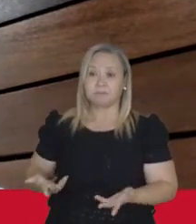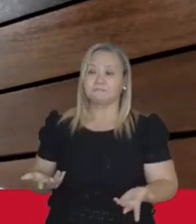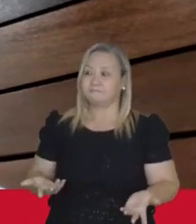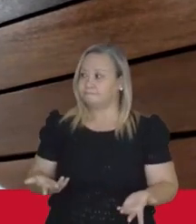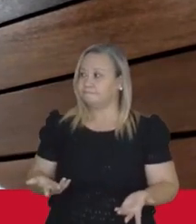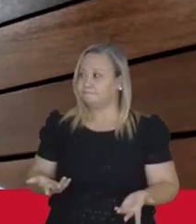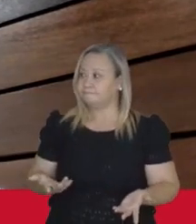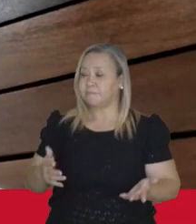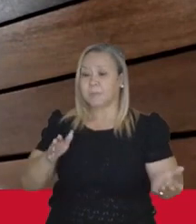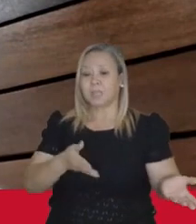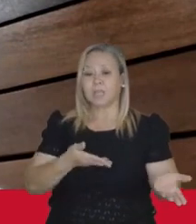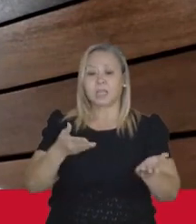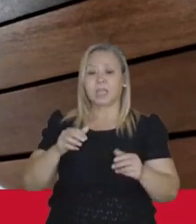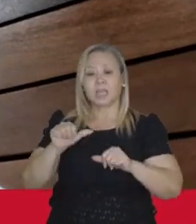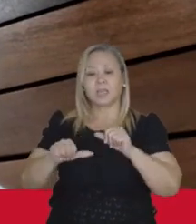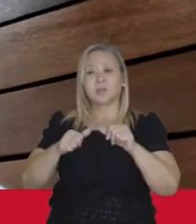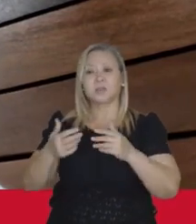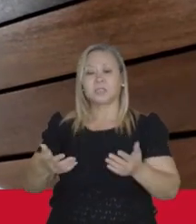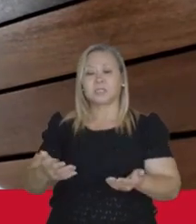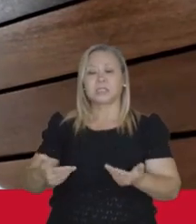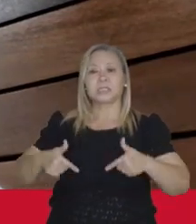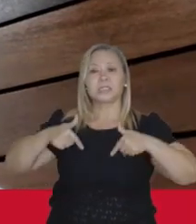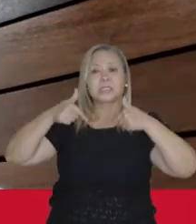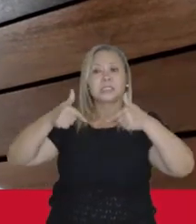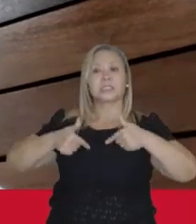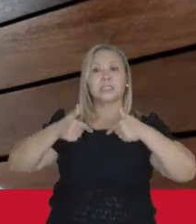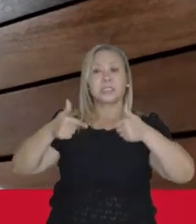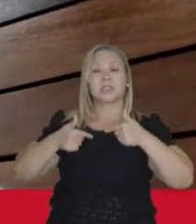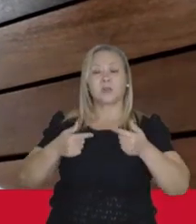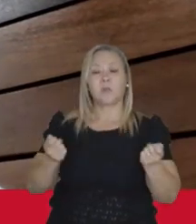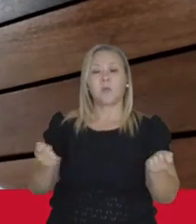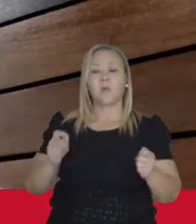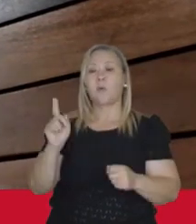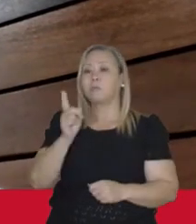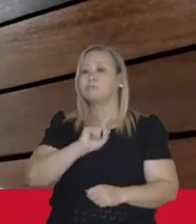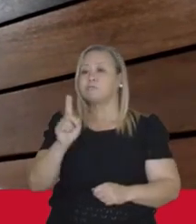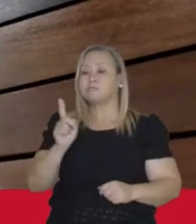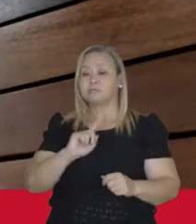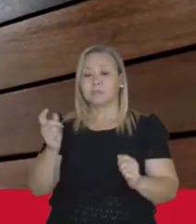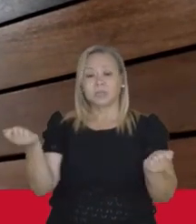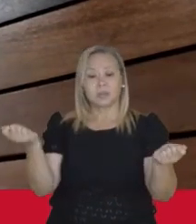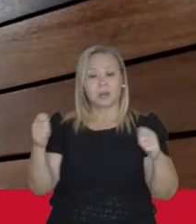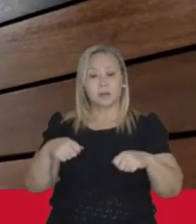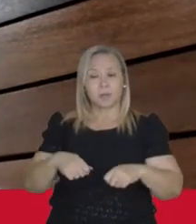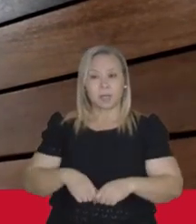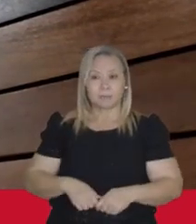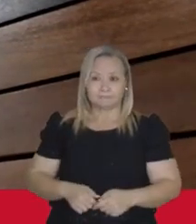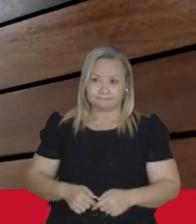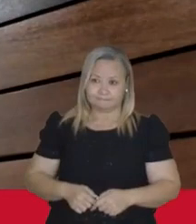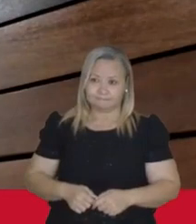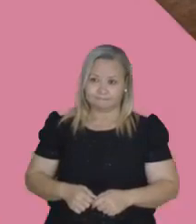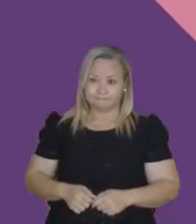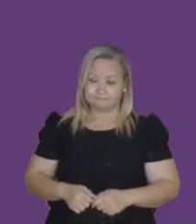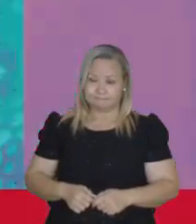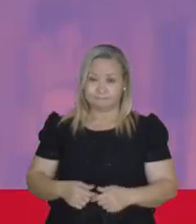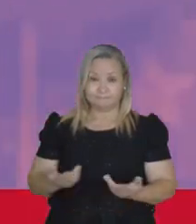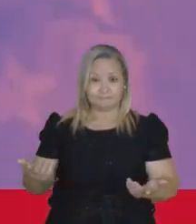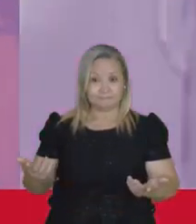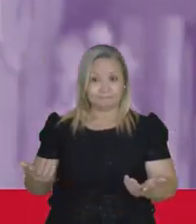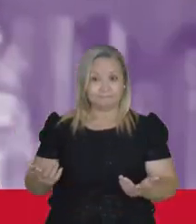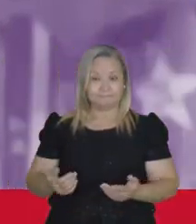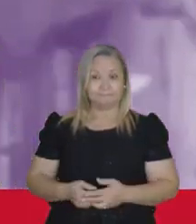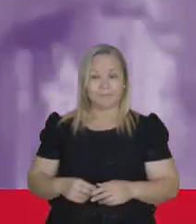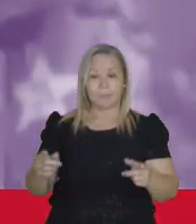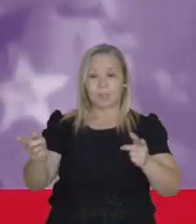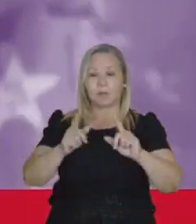e passo a ser encarada como incapaz. Esse é o dano maior. O TV